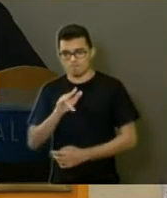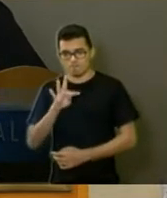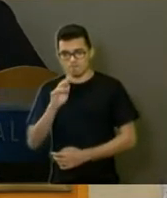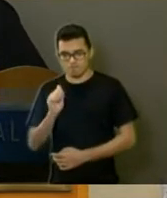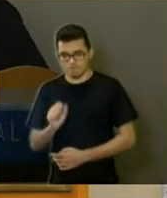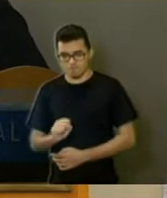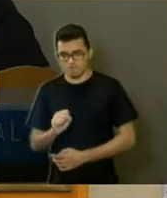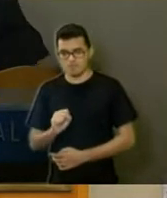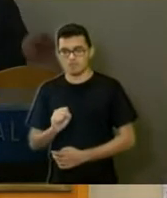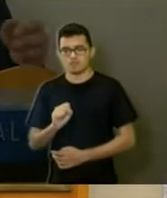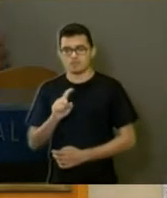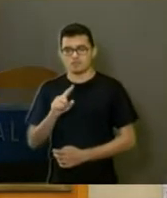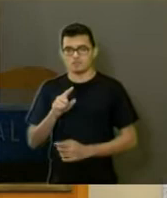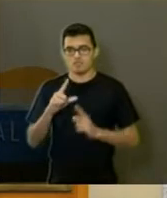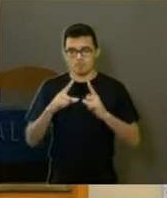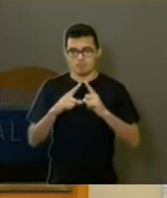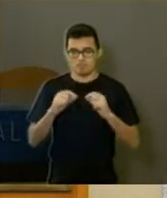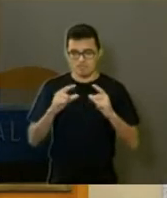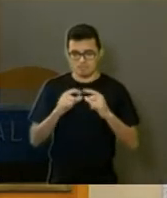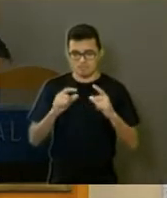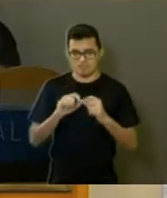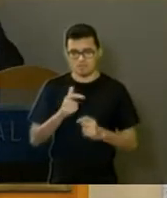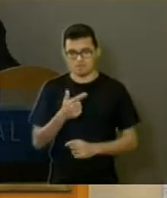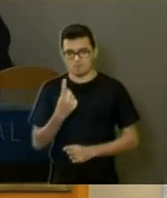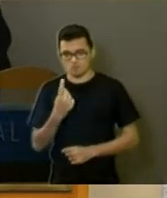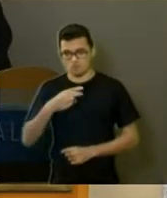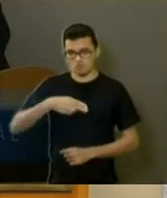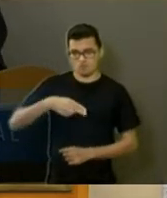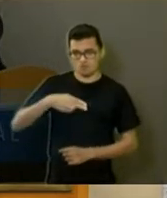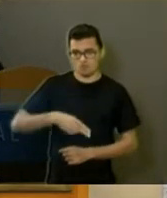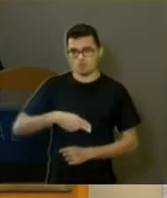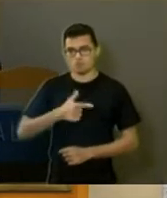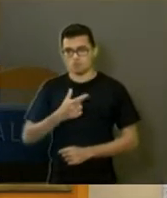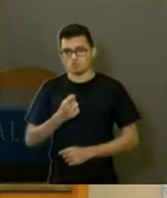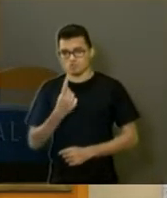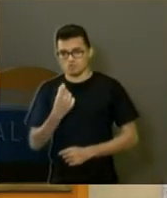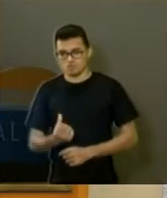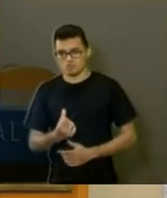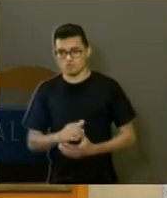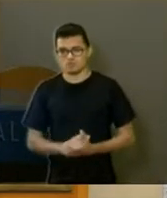Augusto, Brasília, 21 de novembro de 2016.